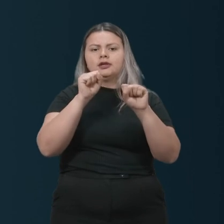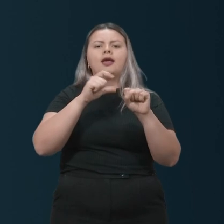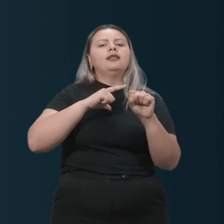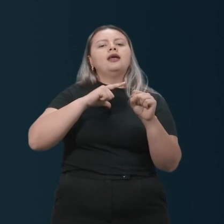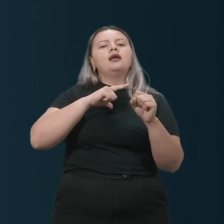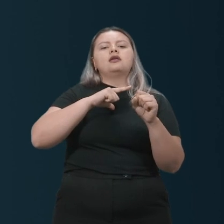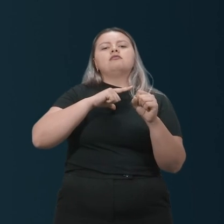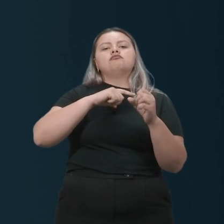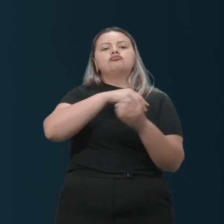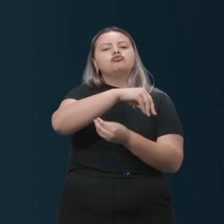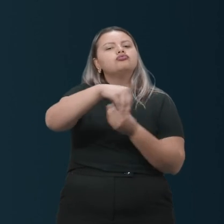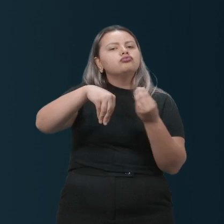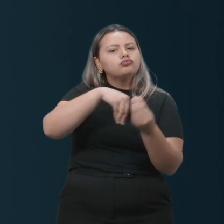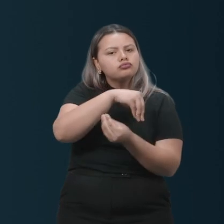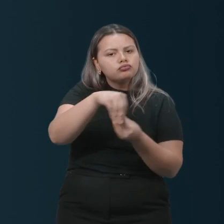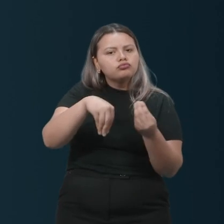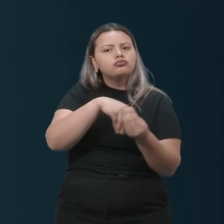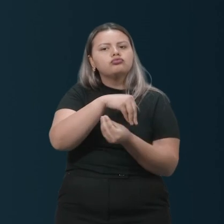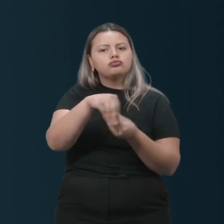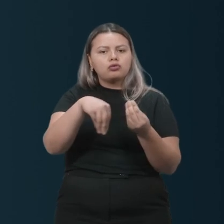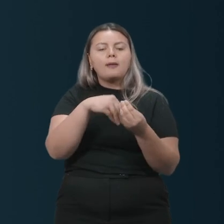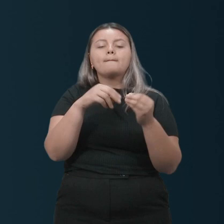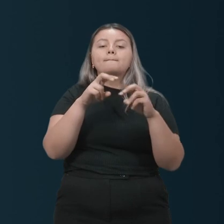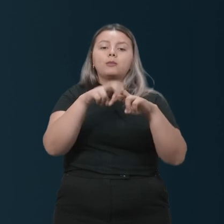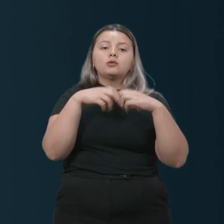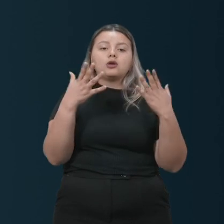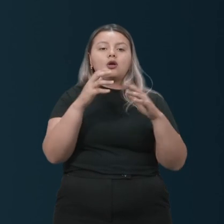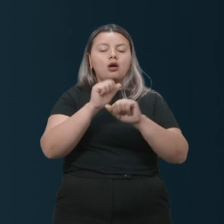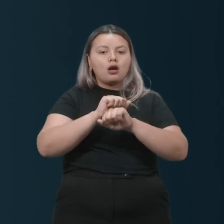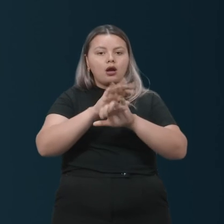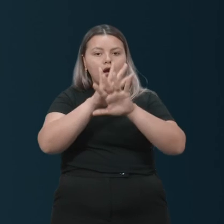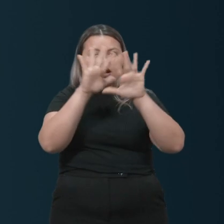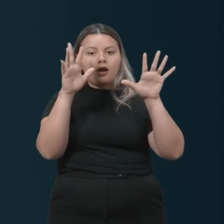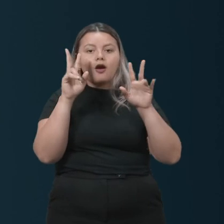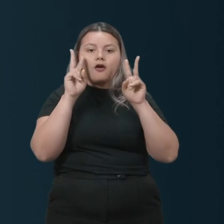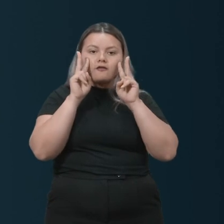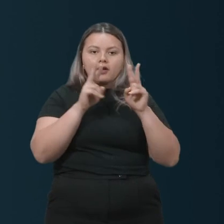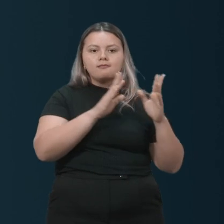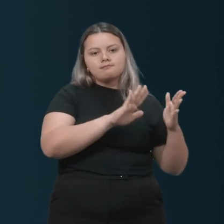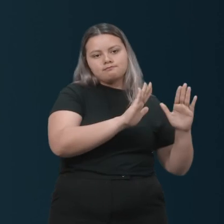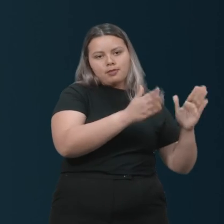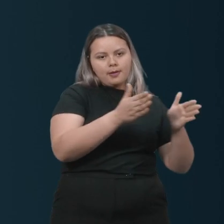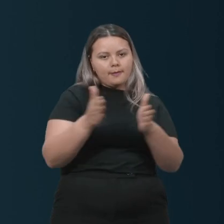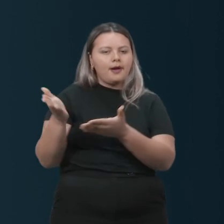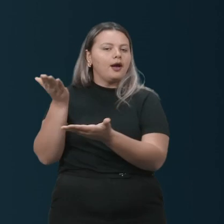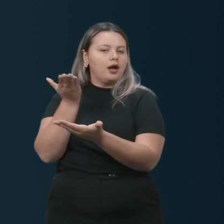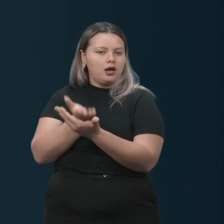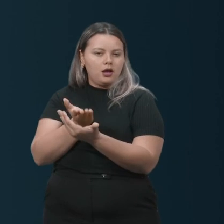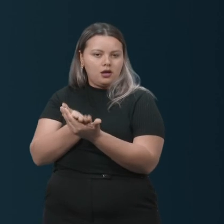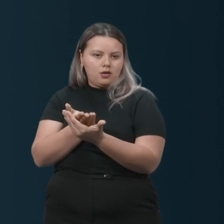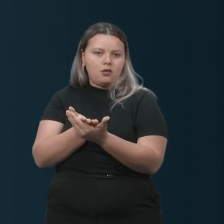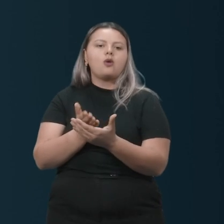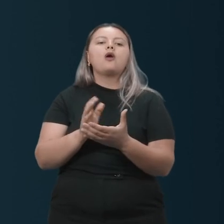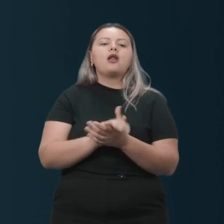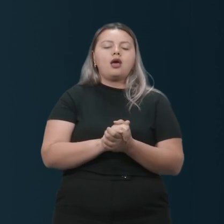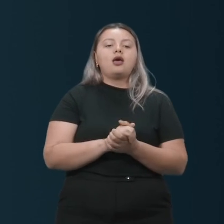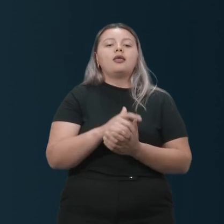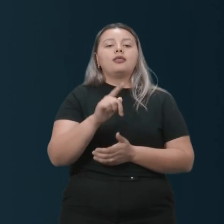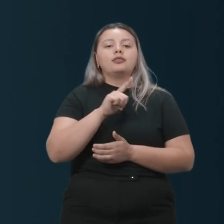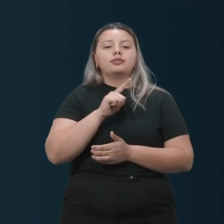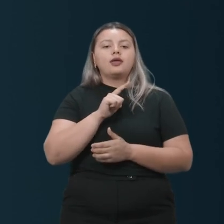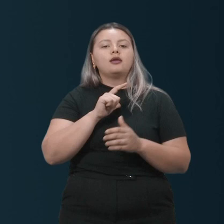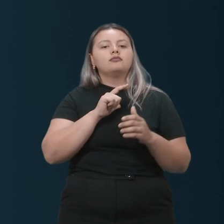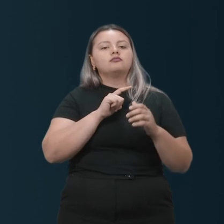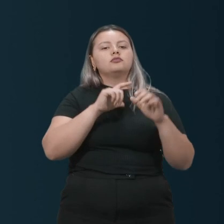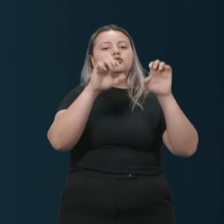complexa e bastante heterogênea. E isso deve ter ficado claro ao longo dessa aula. As